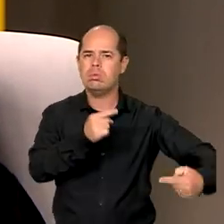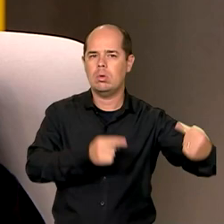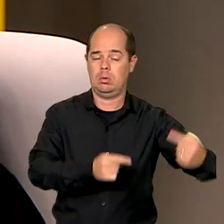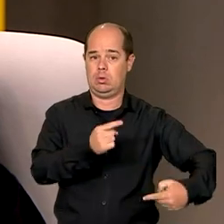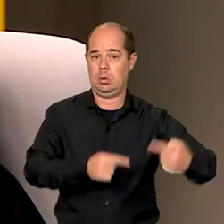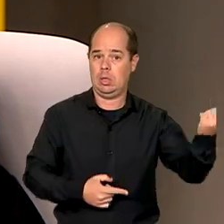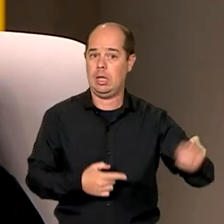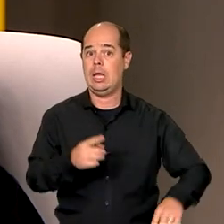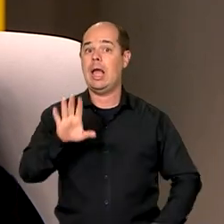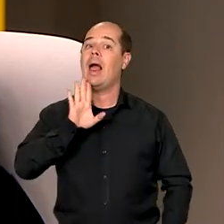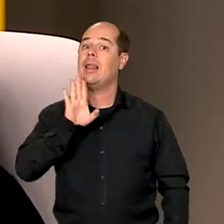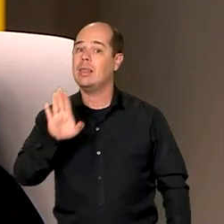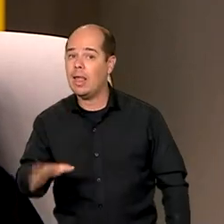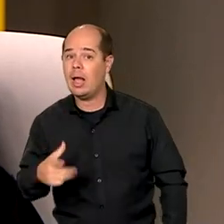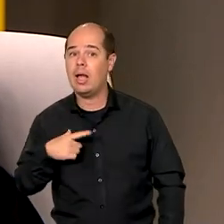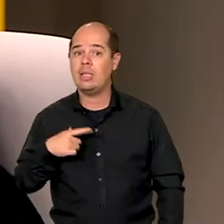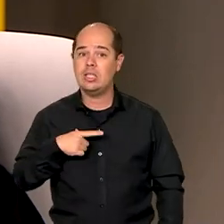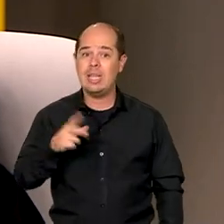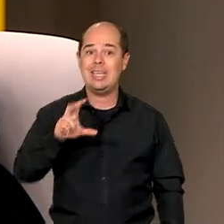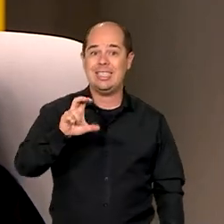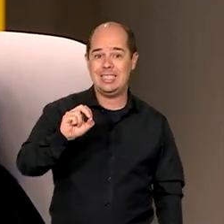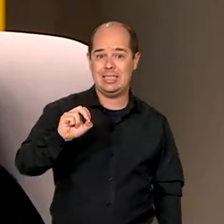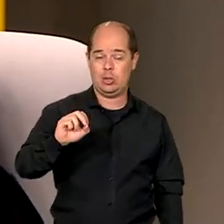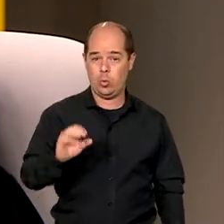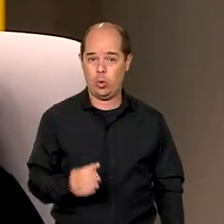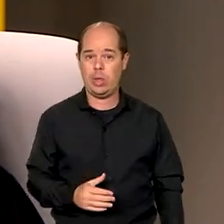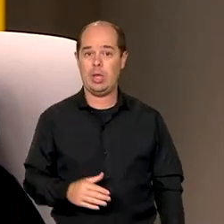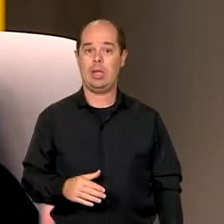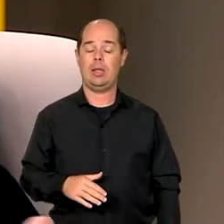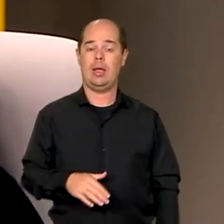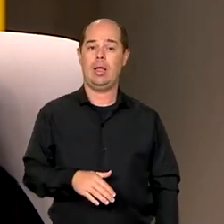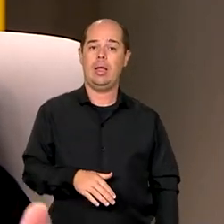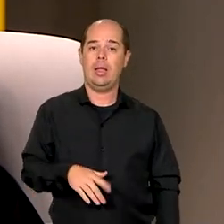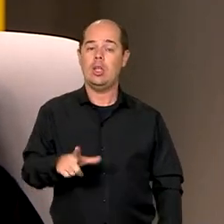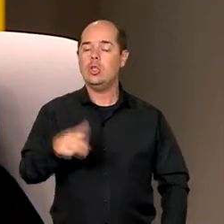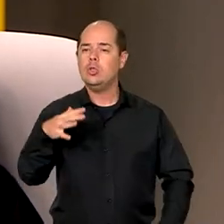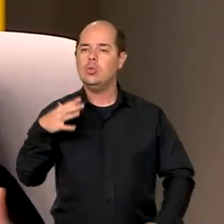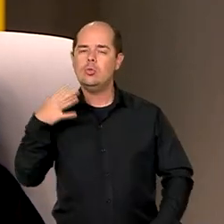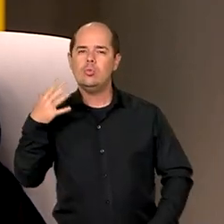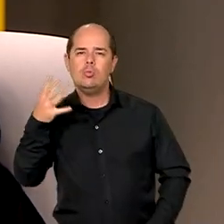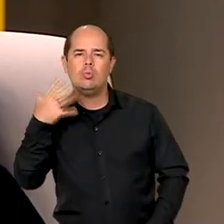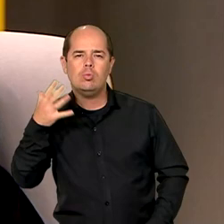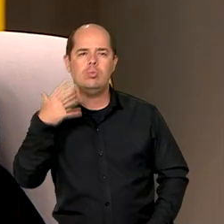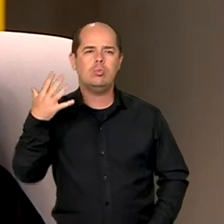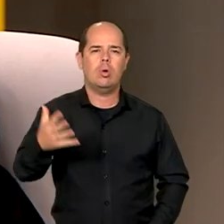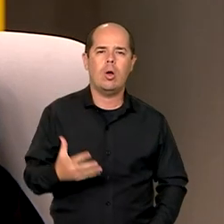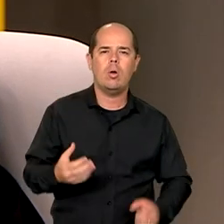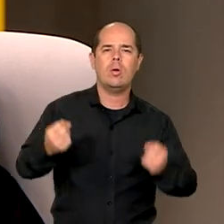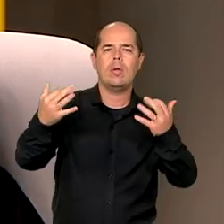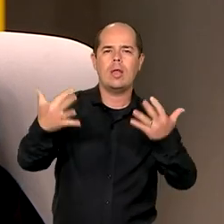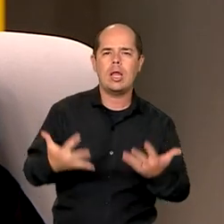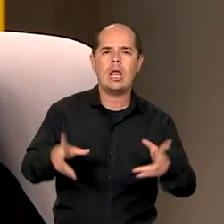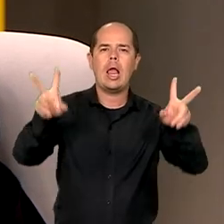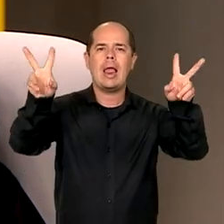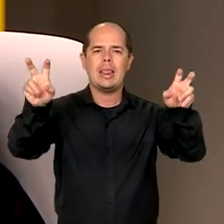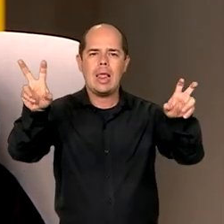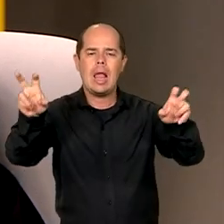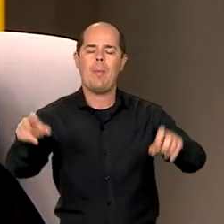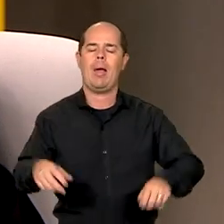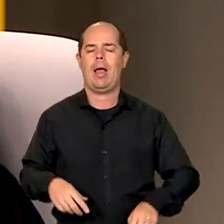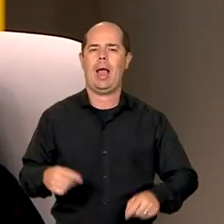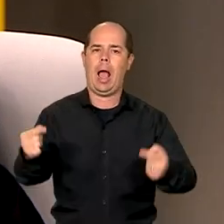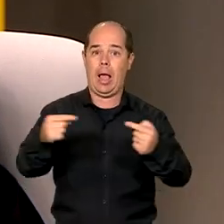ter mais de 50 painéis de discussão dos diversos temas que envolvem as indústrias criativas. É